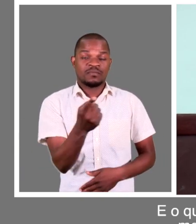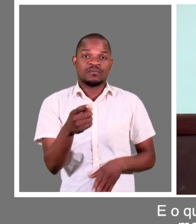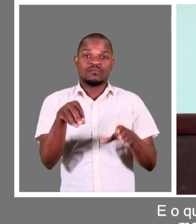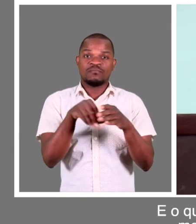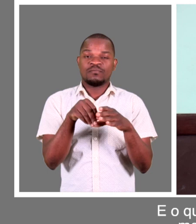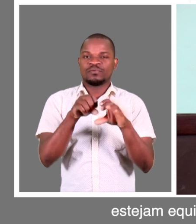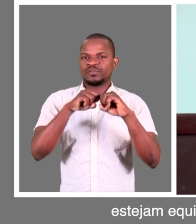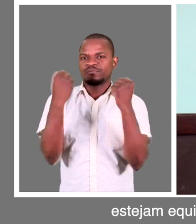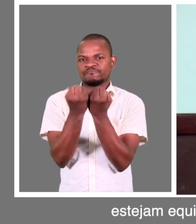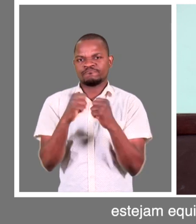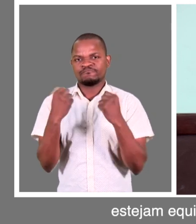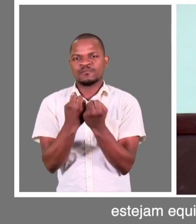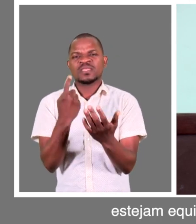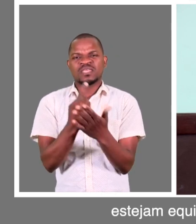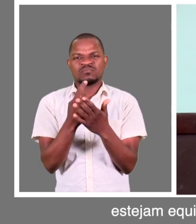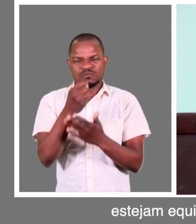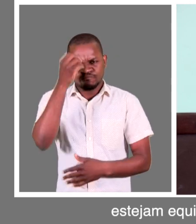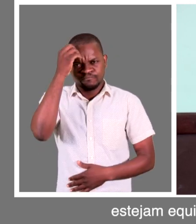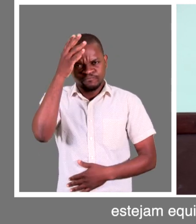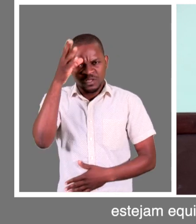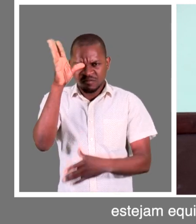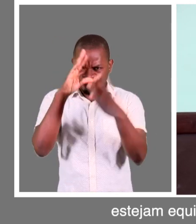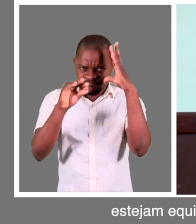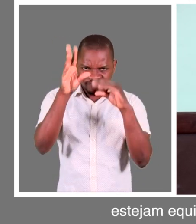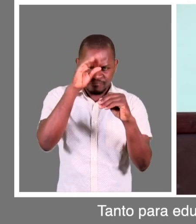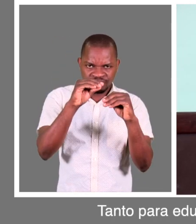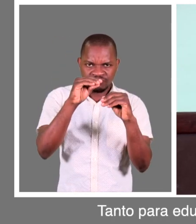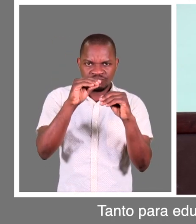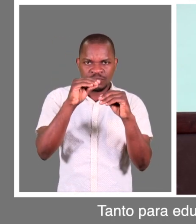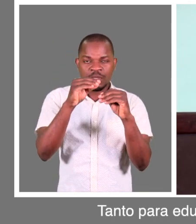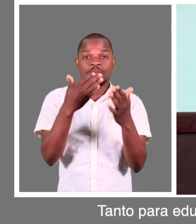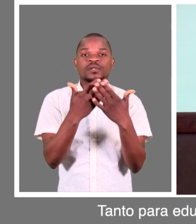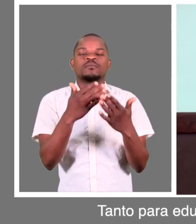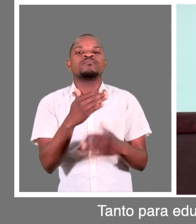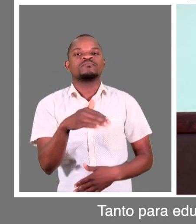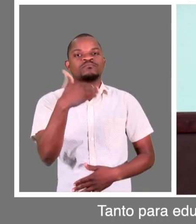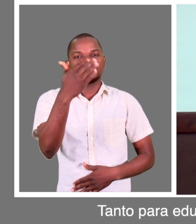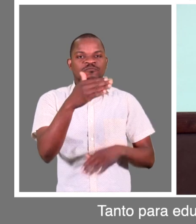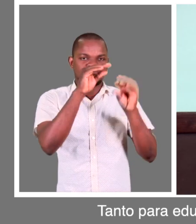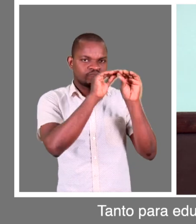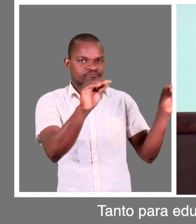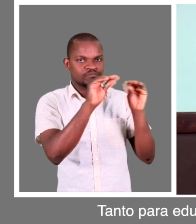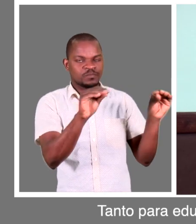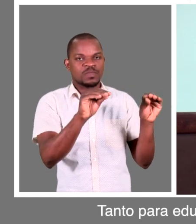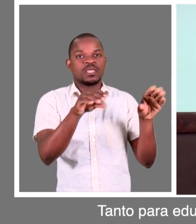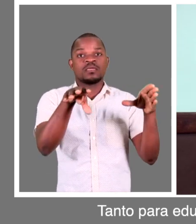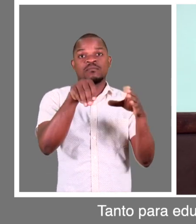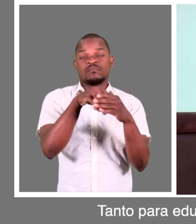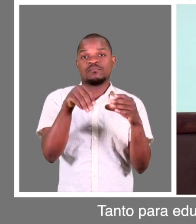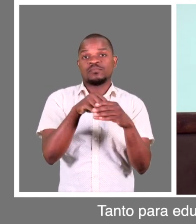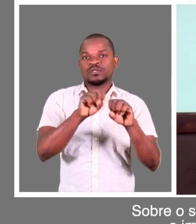dessas associações estejam equipados de conhecimentos suficientes, tanto para educar os membros das